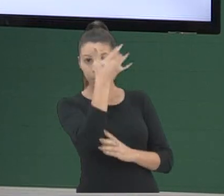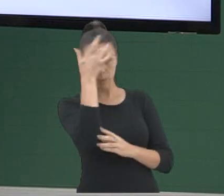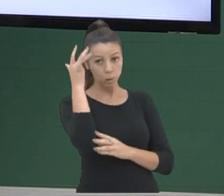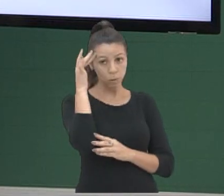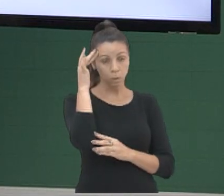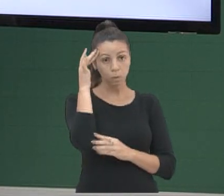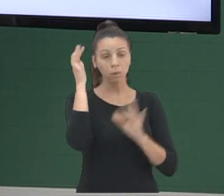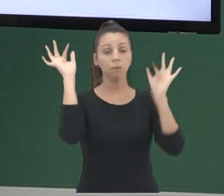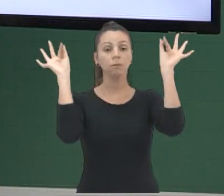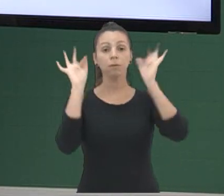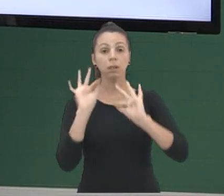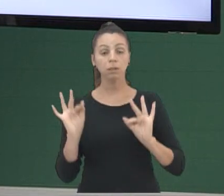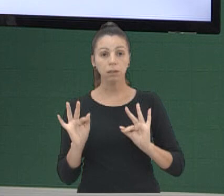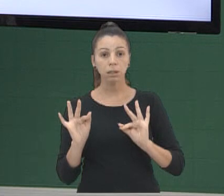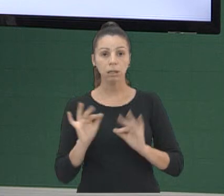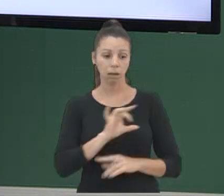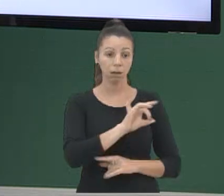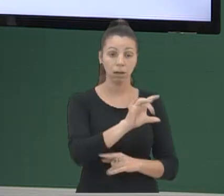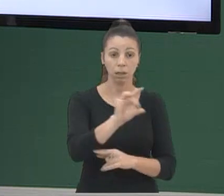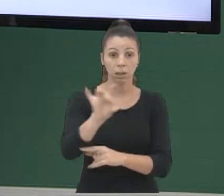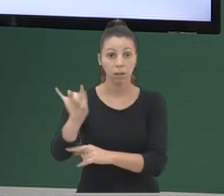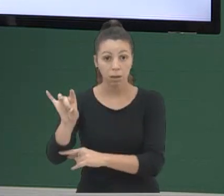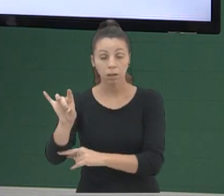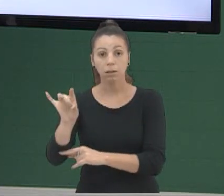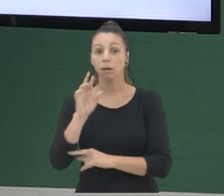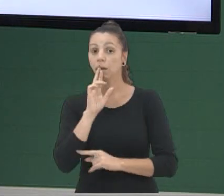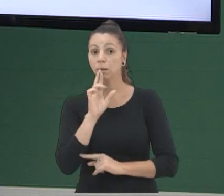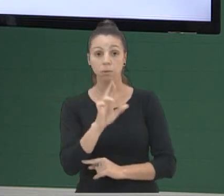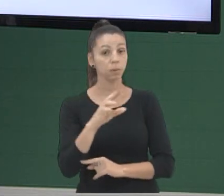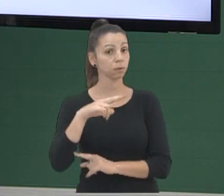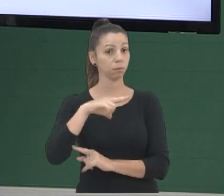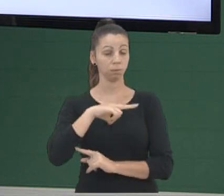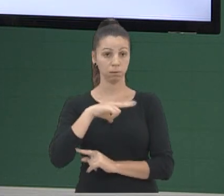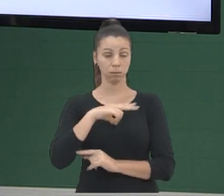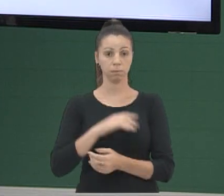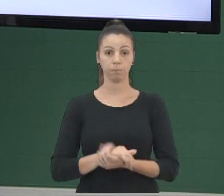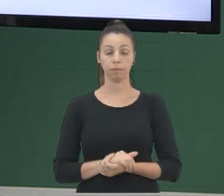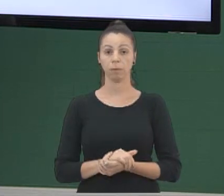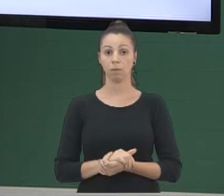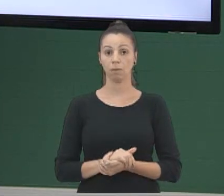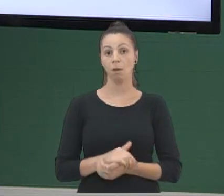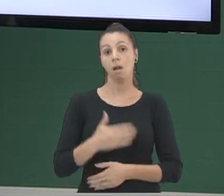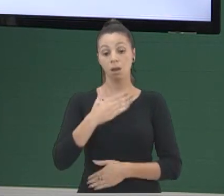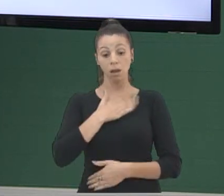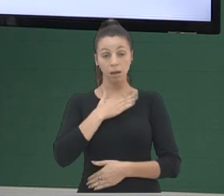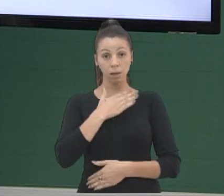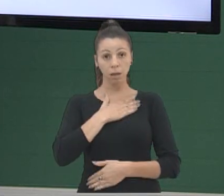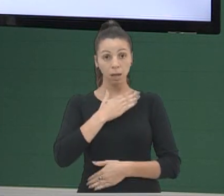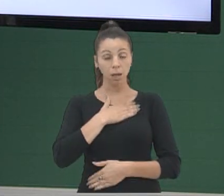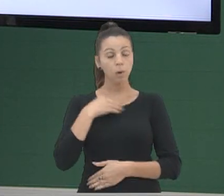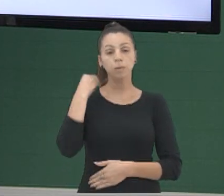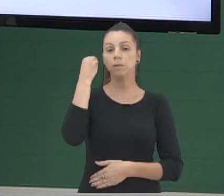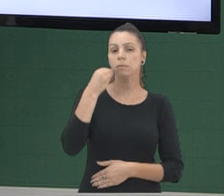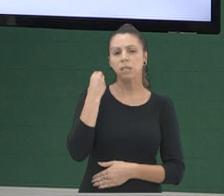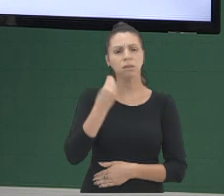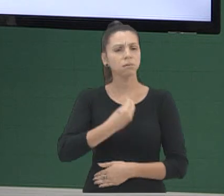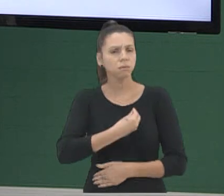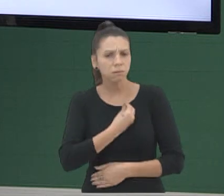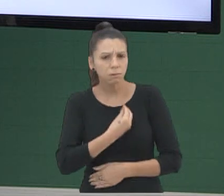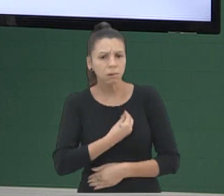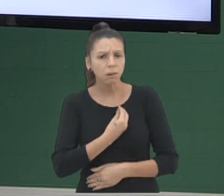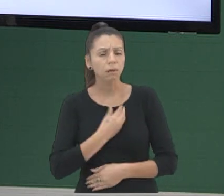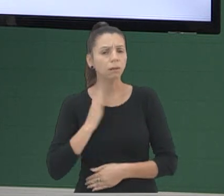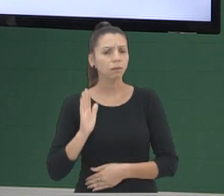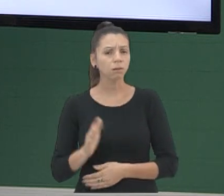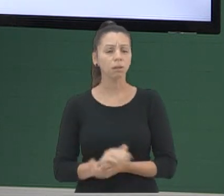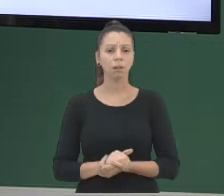muito pessoal, né? Talvez eu, né, na altura do meu campeonato, da minha idade, das experiências de vida que eu tenho,